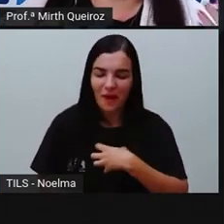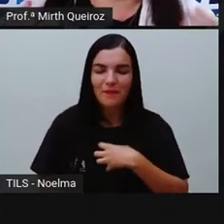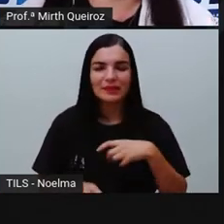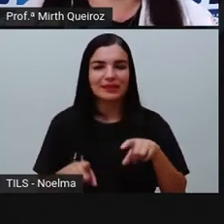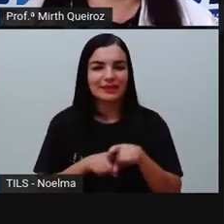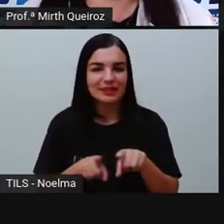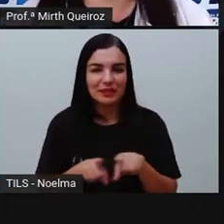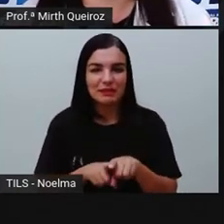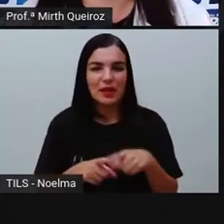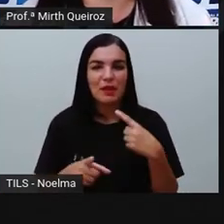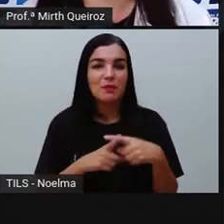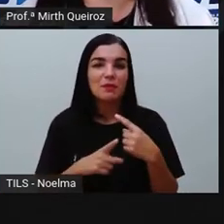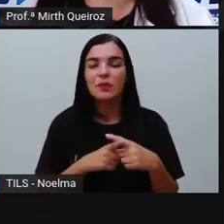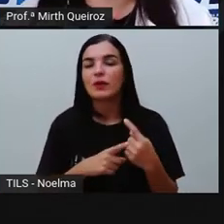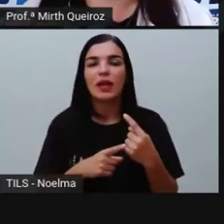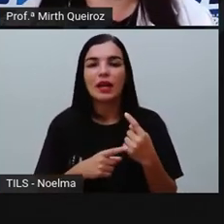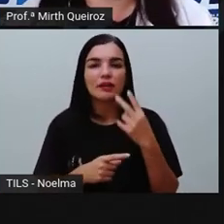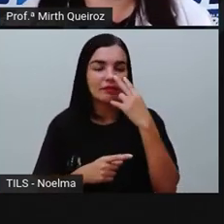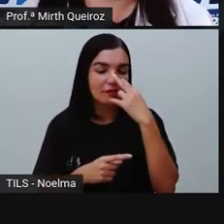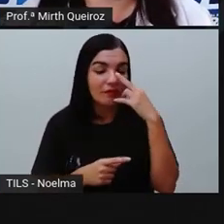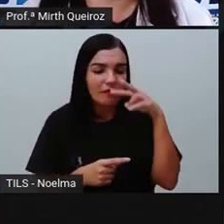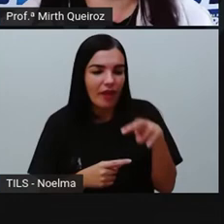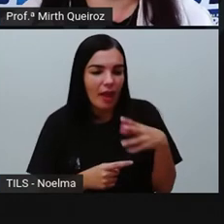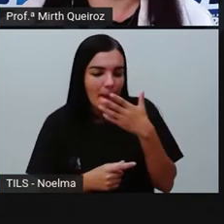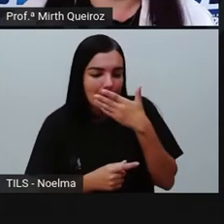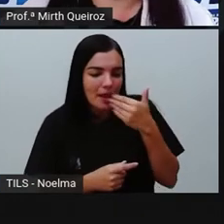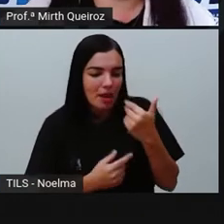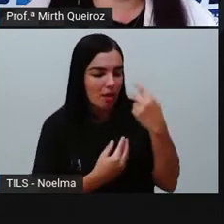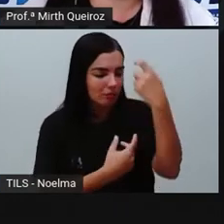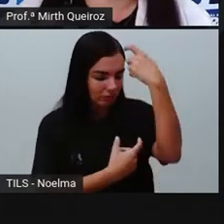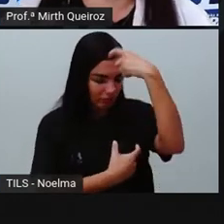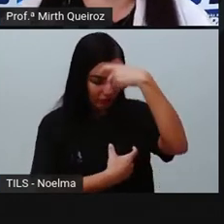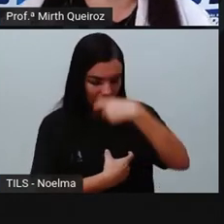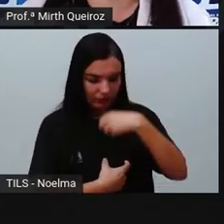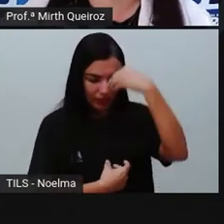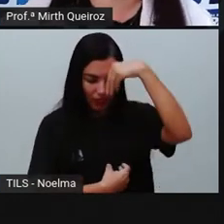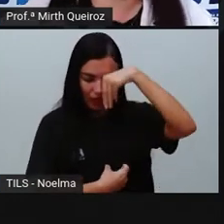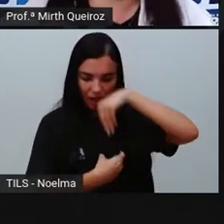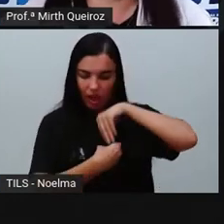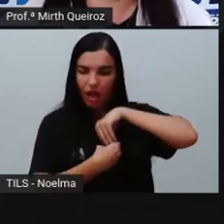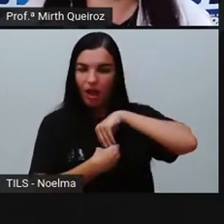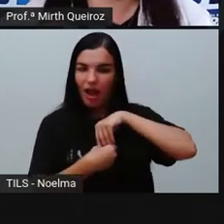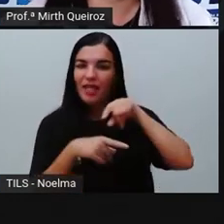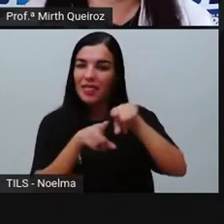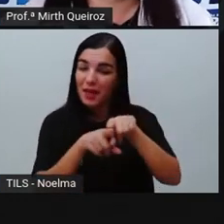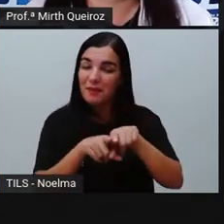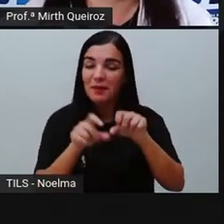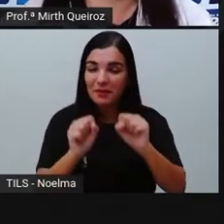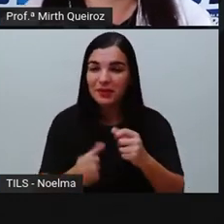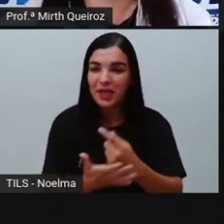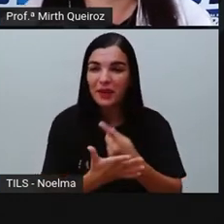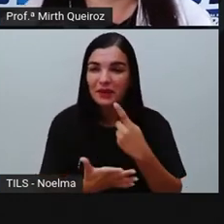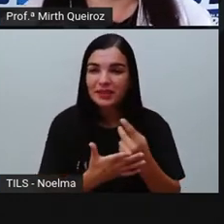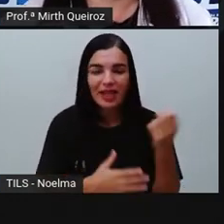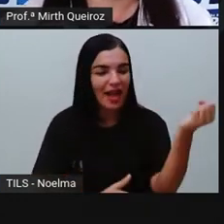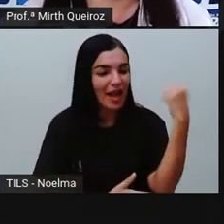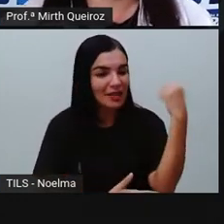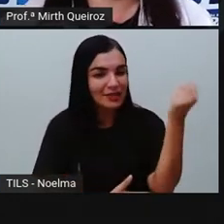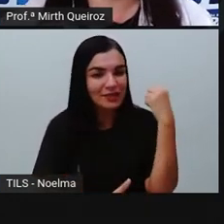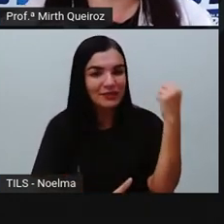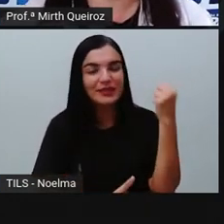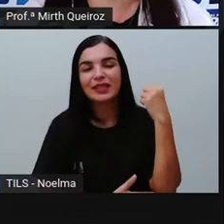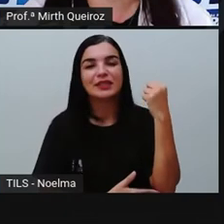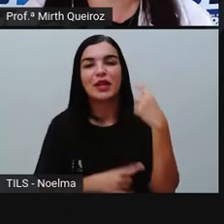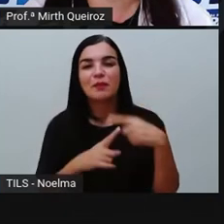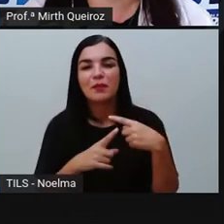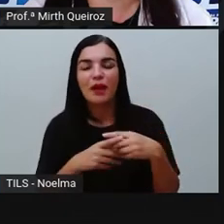essa imagem da gente, a gente se vê de forma melhor através da atividade física também, porque a atividade física, ela vai